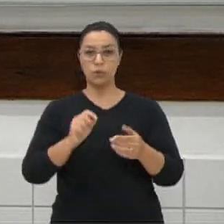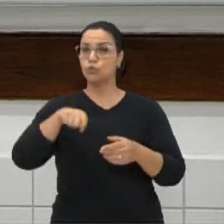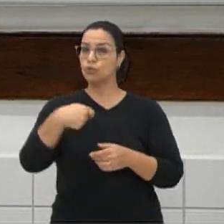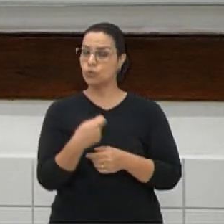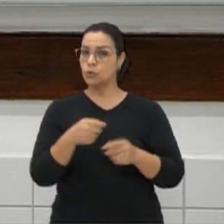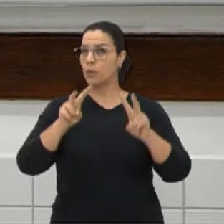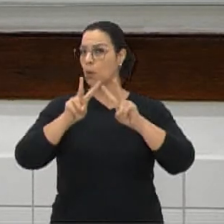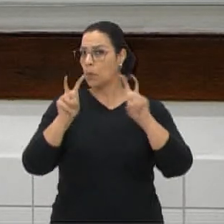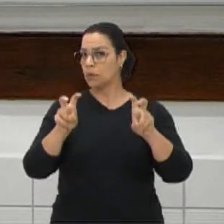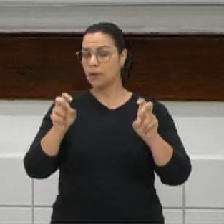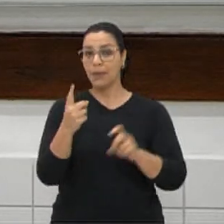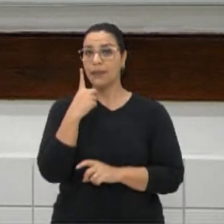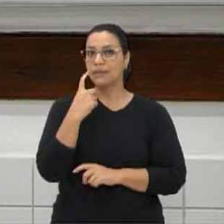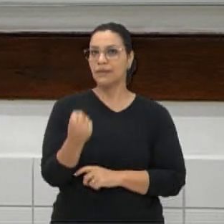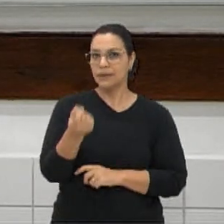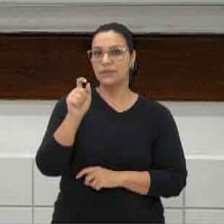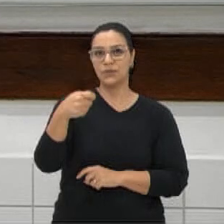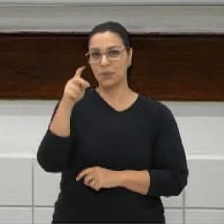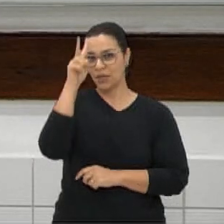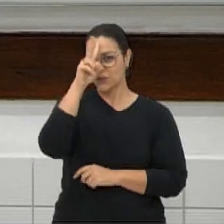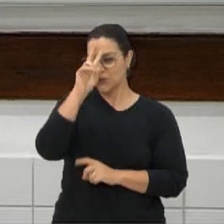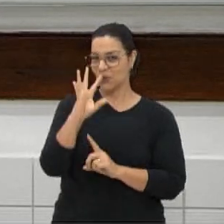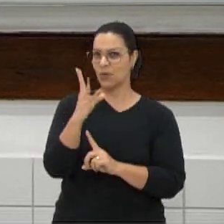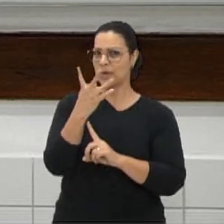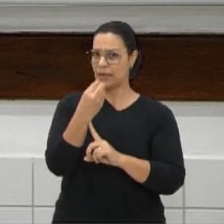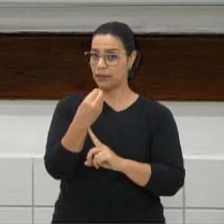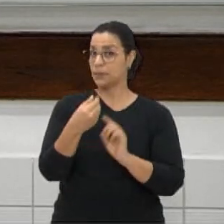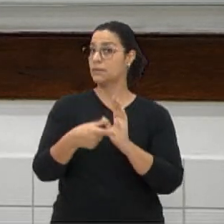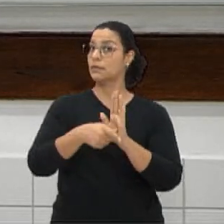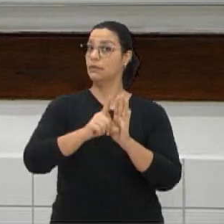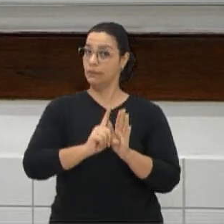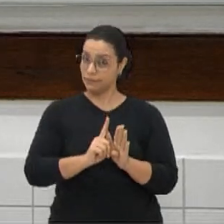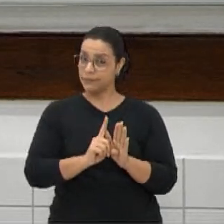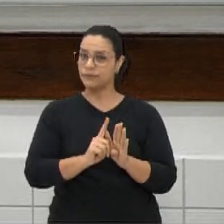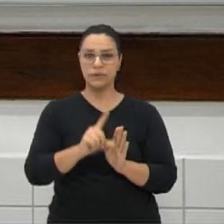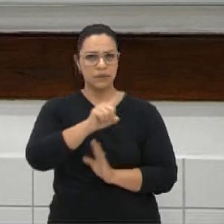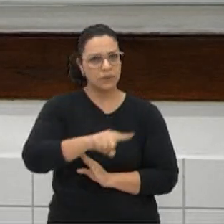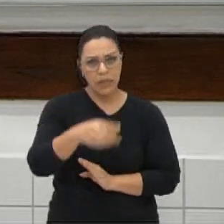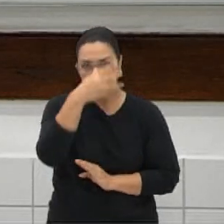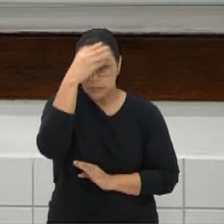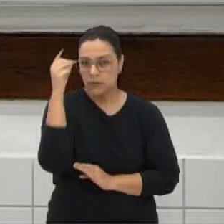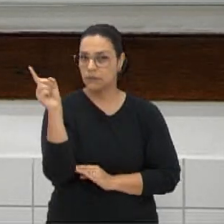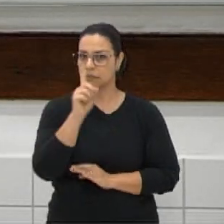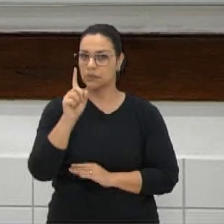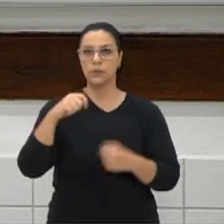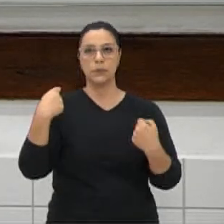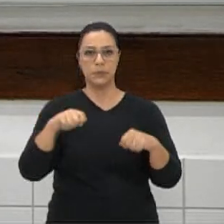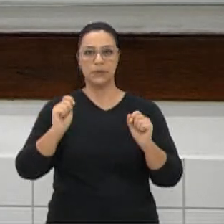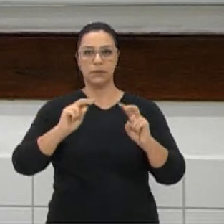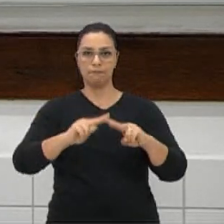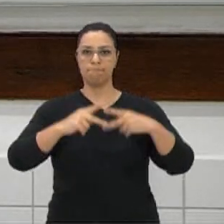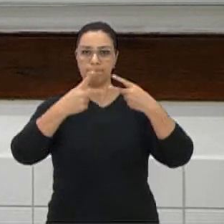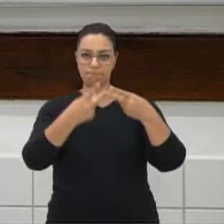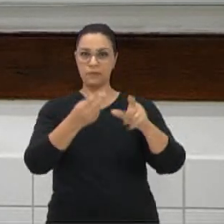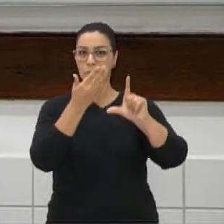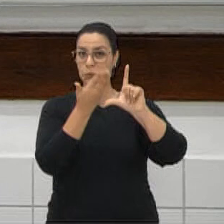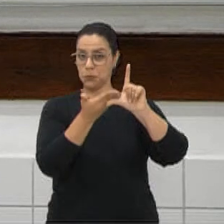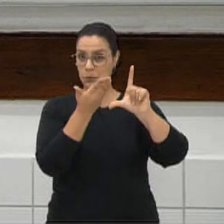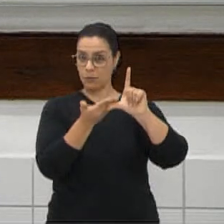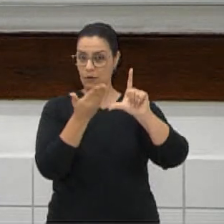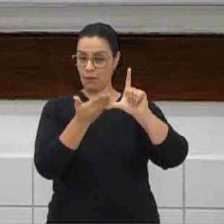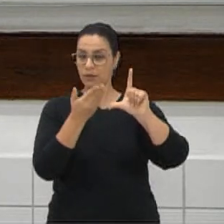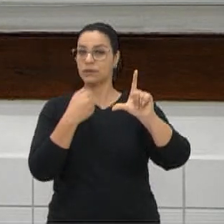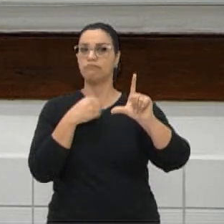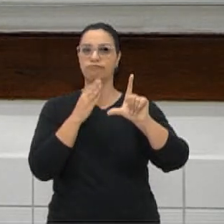questões, muito interessantes da história da arte. Mas antes, não esqueça de acessar o Google Classroom, a plataforma lá,